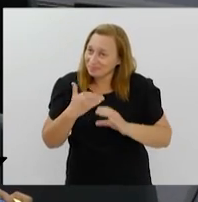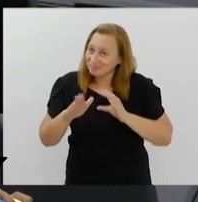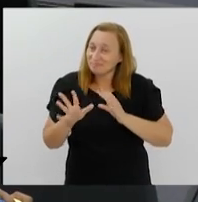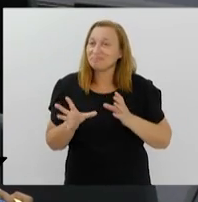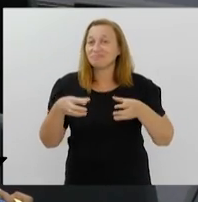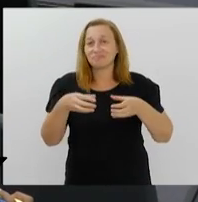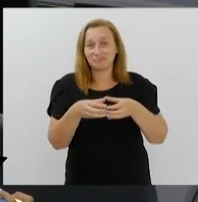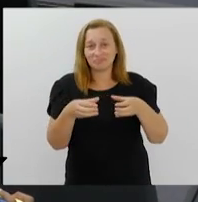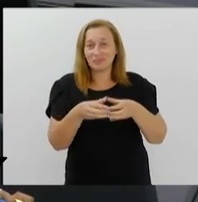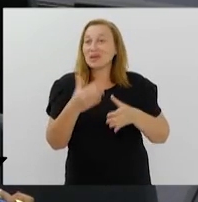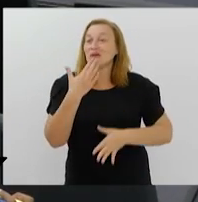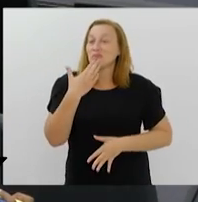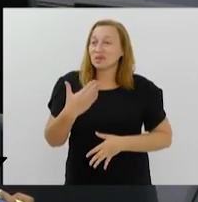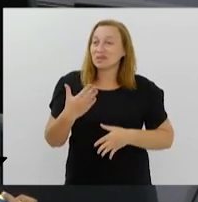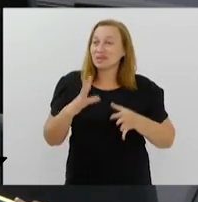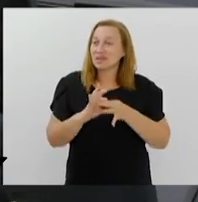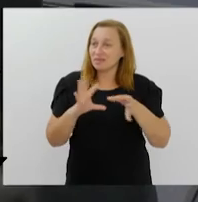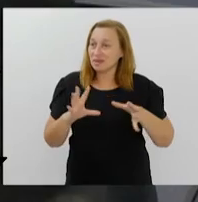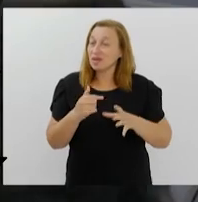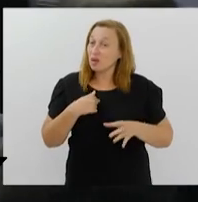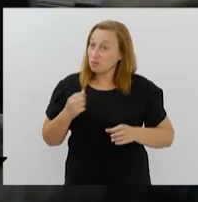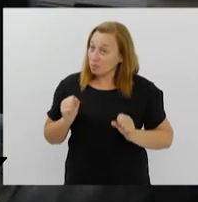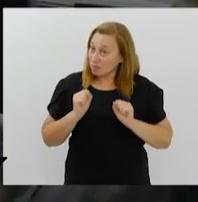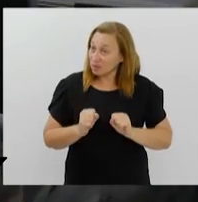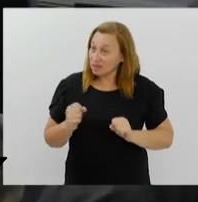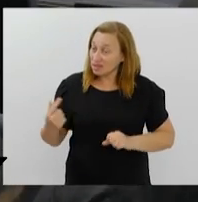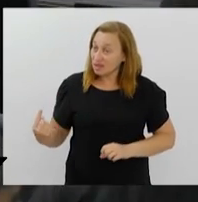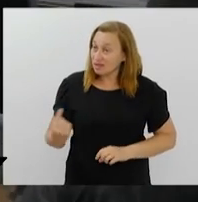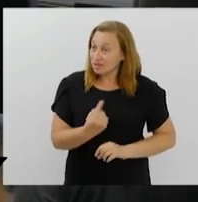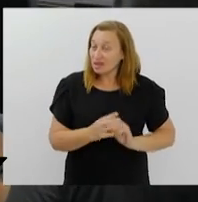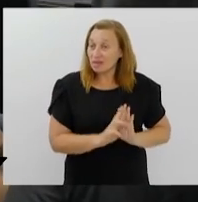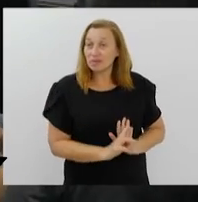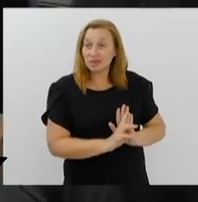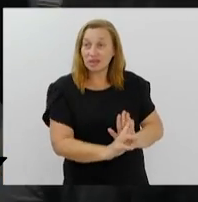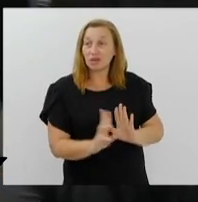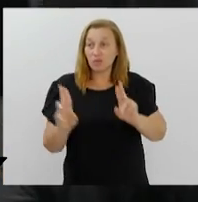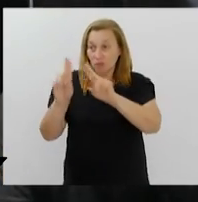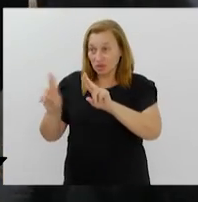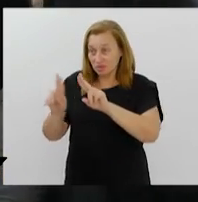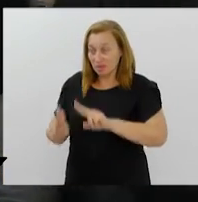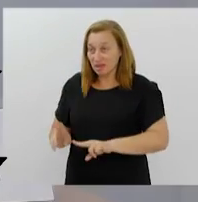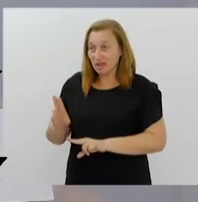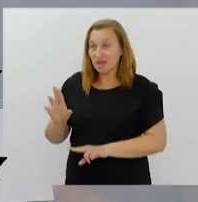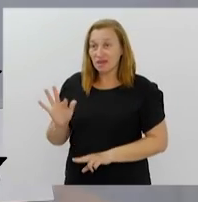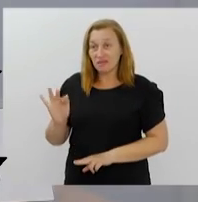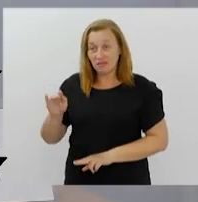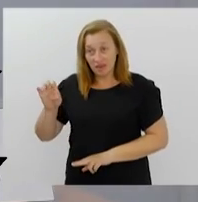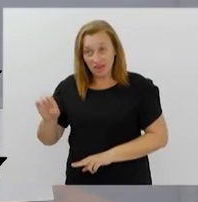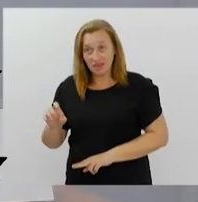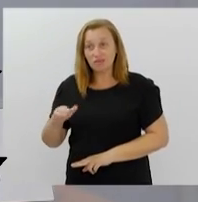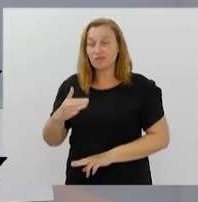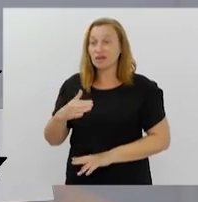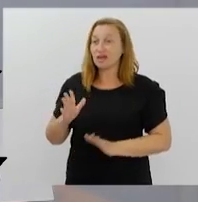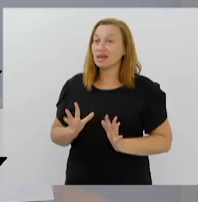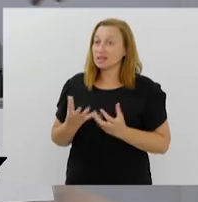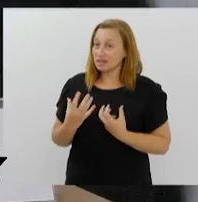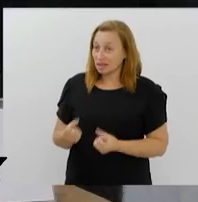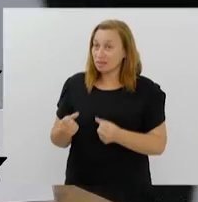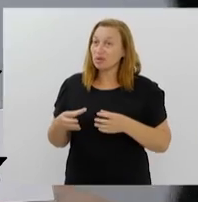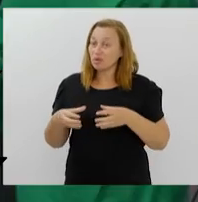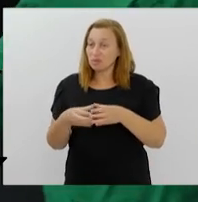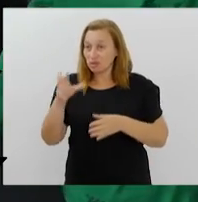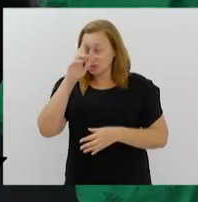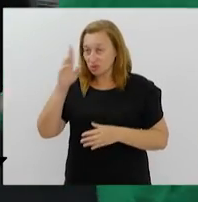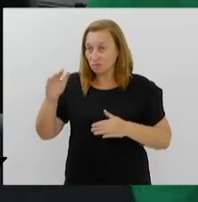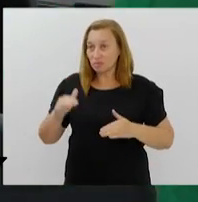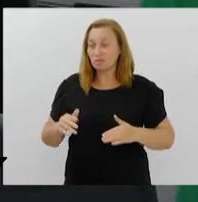comissão um pedido de autorização para que eu pudesse vir representar a Unimed ferge O que foi aceito e deferido por essa comissão excelência na